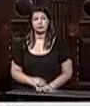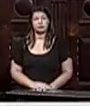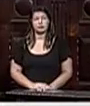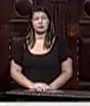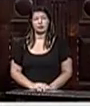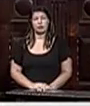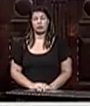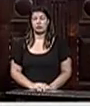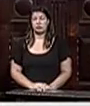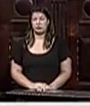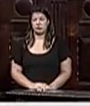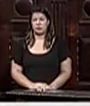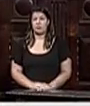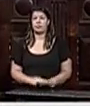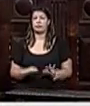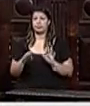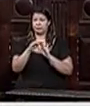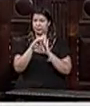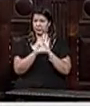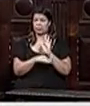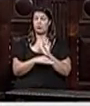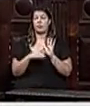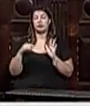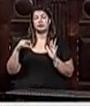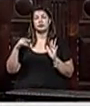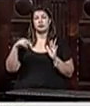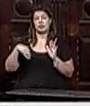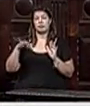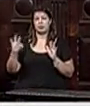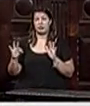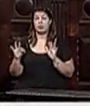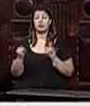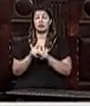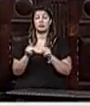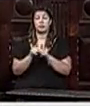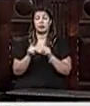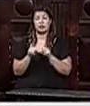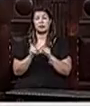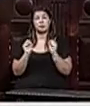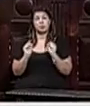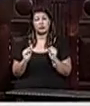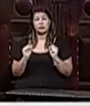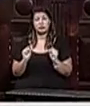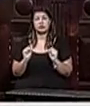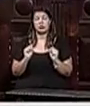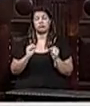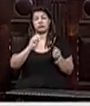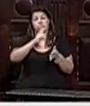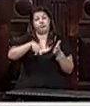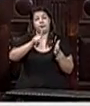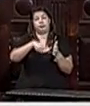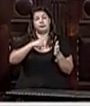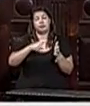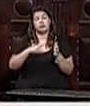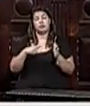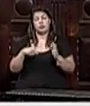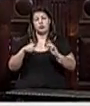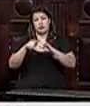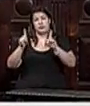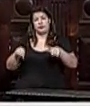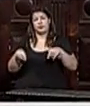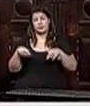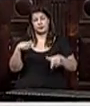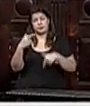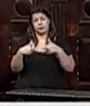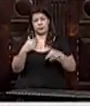esta ADIM, interposta pelo MP, eles terão que ser exonerados do serviço público